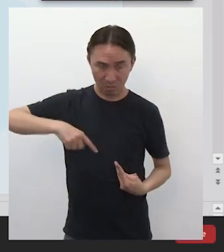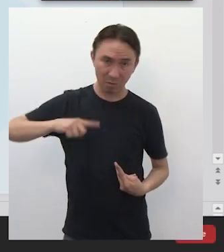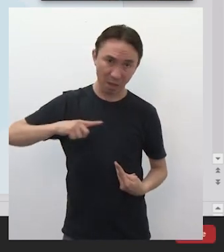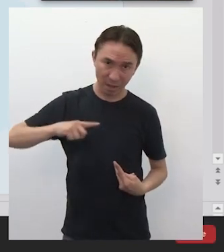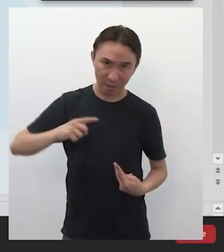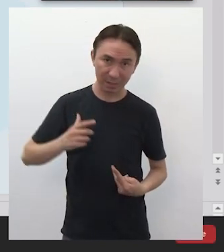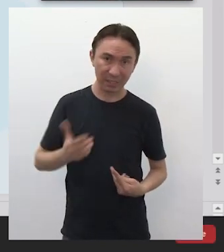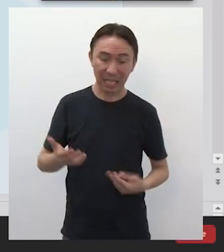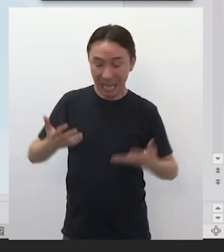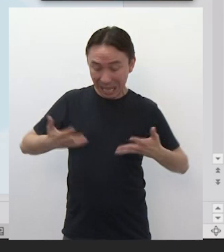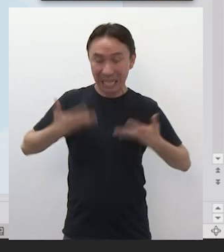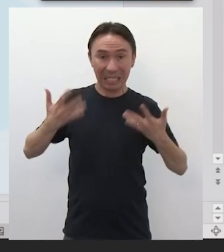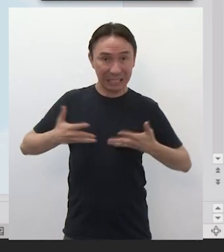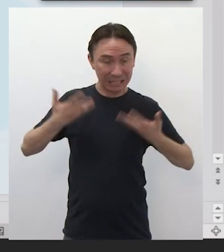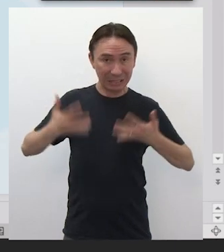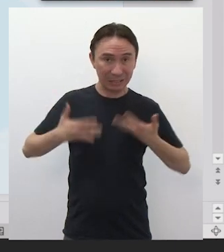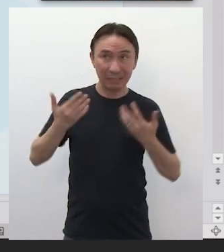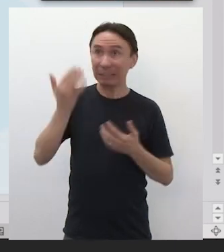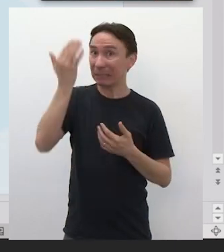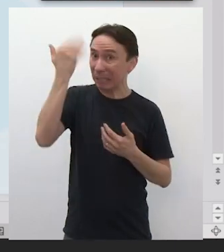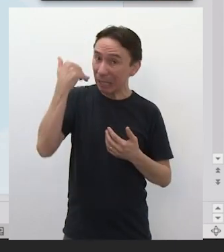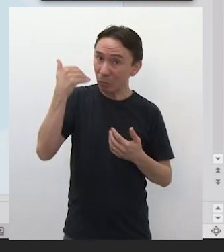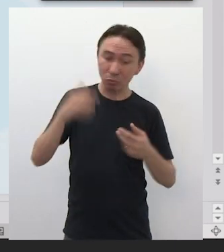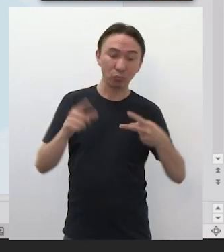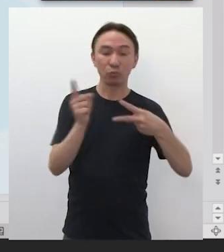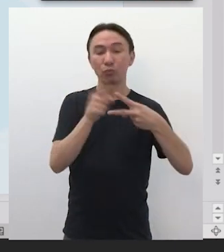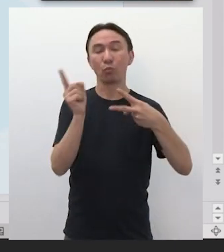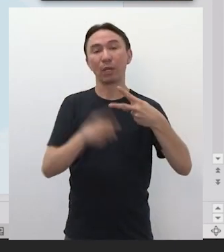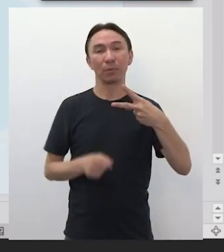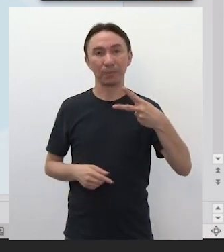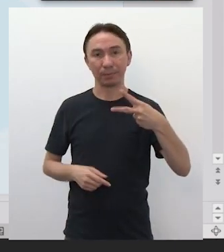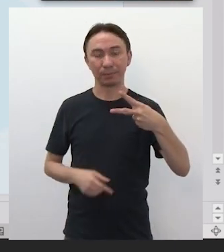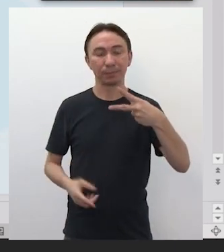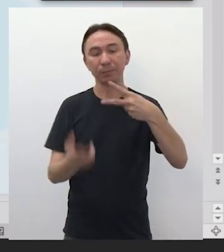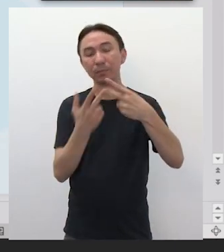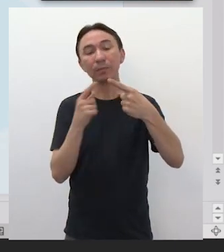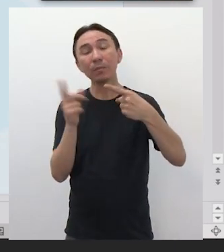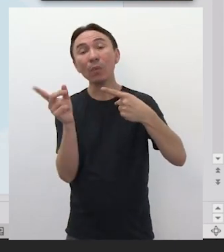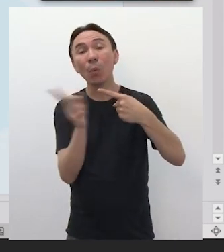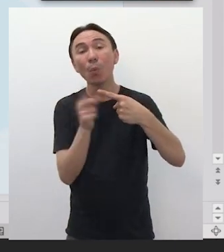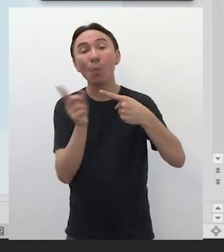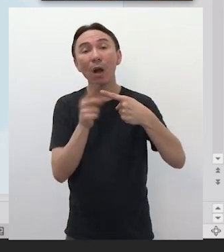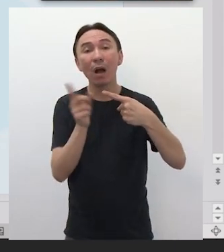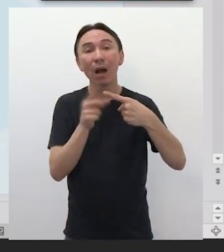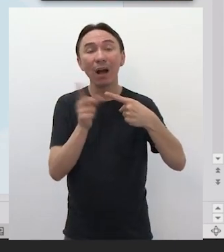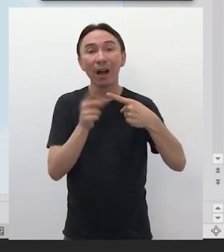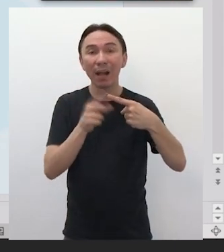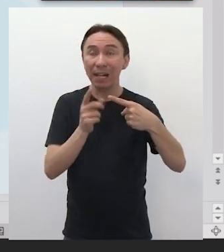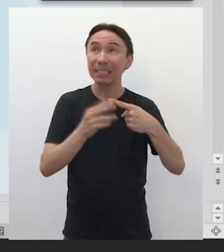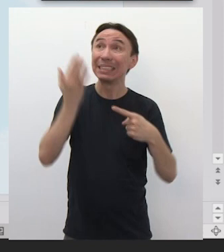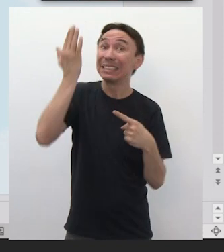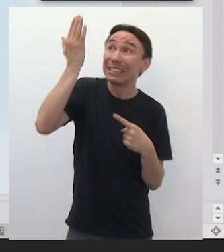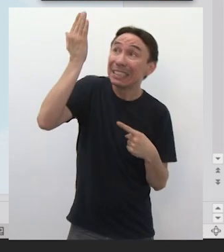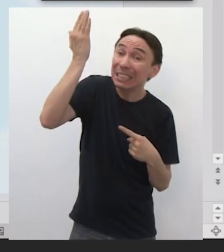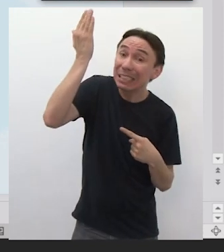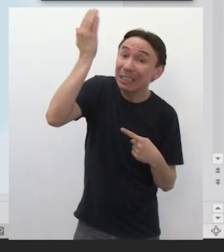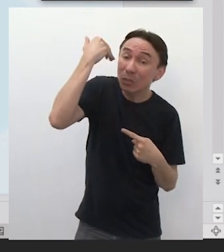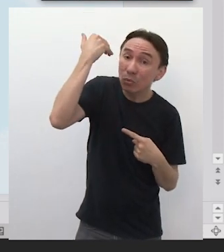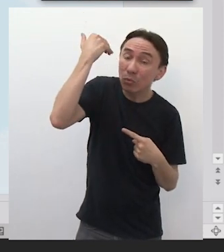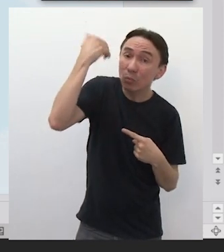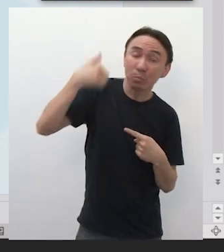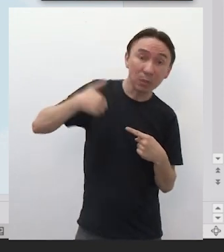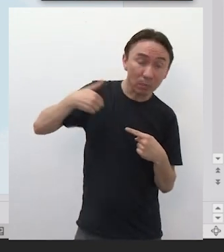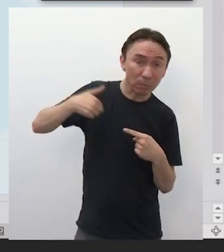Uma que é intrínseca, ou seja, ela está atrelada aos mecanismos internos que nós